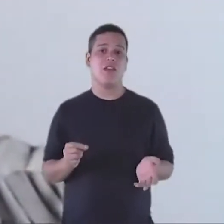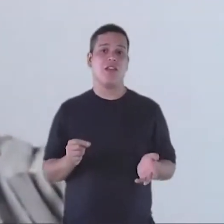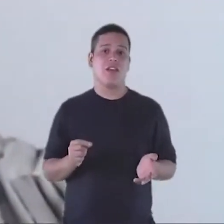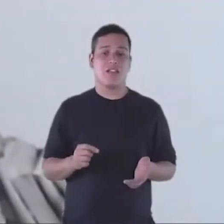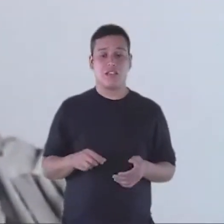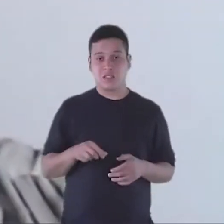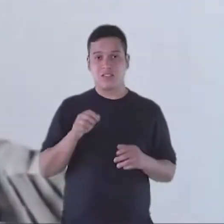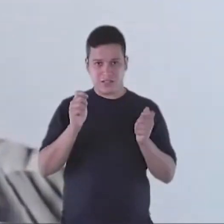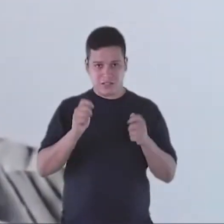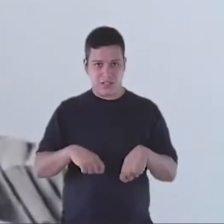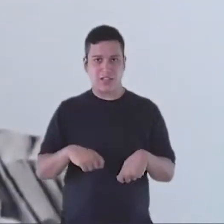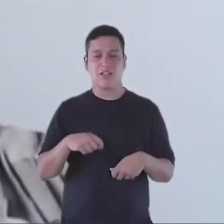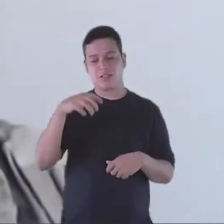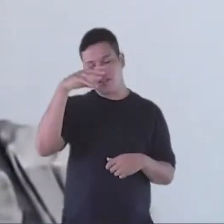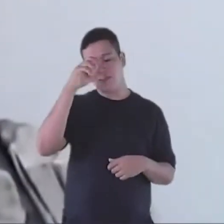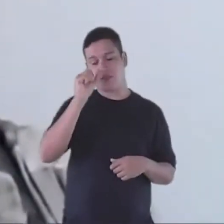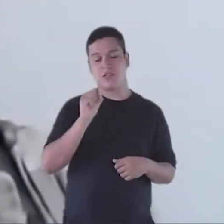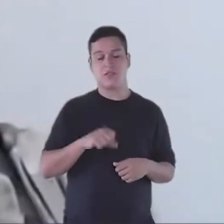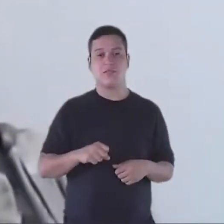Afonso, a minha mãe,